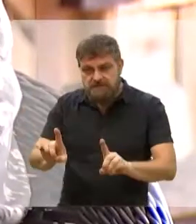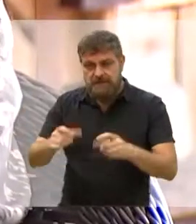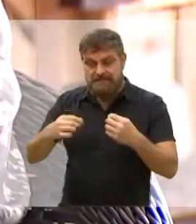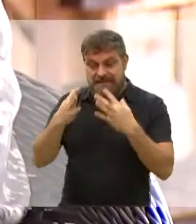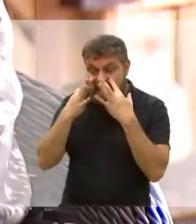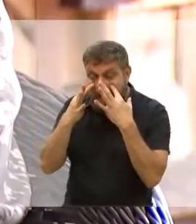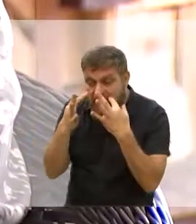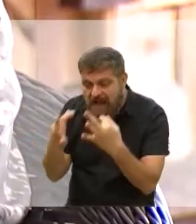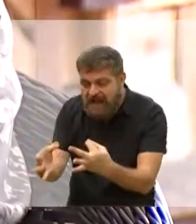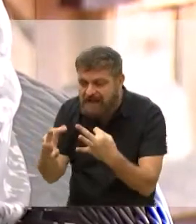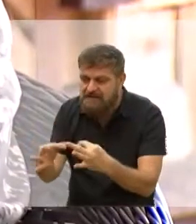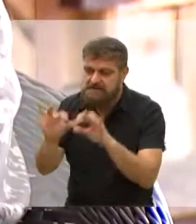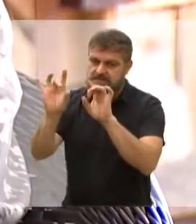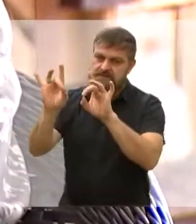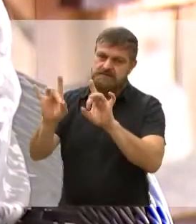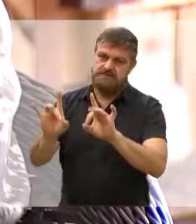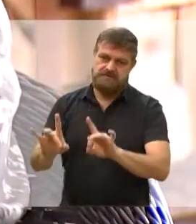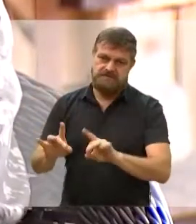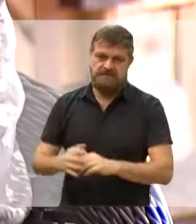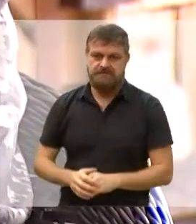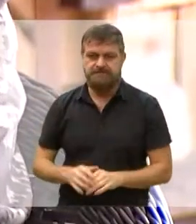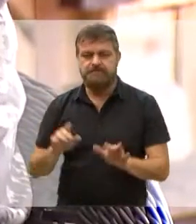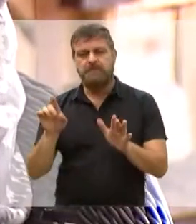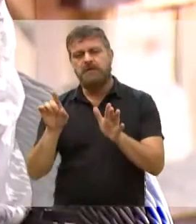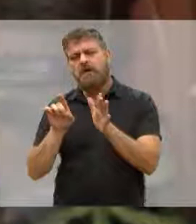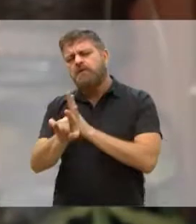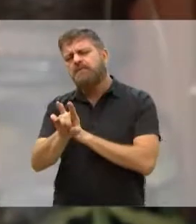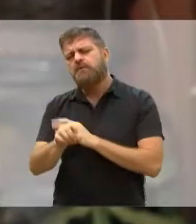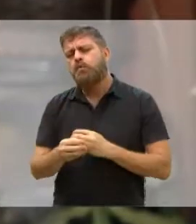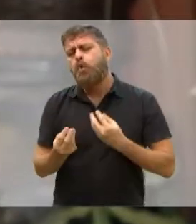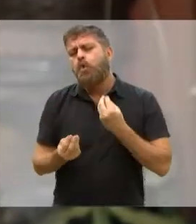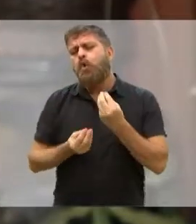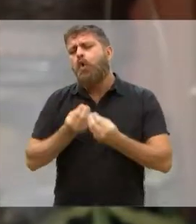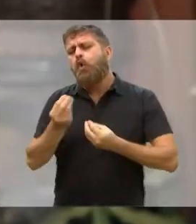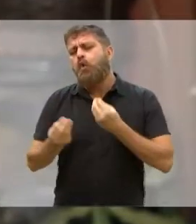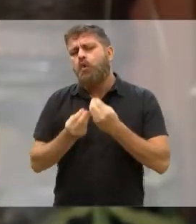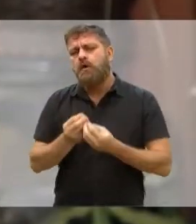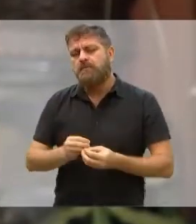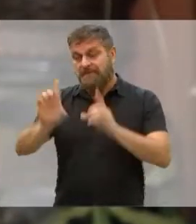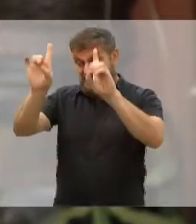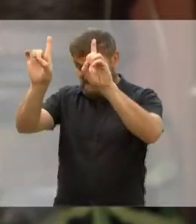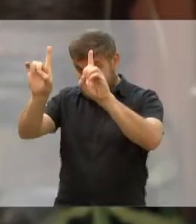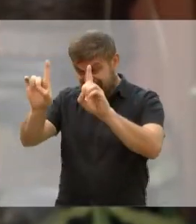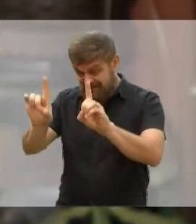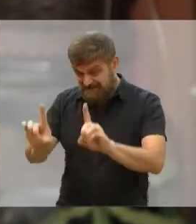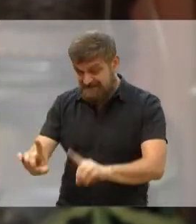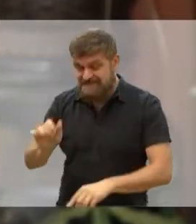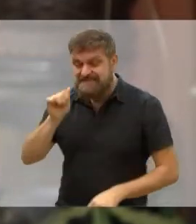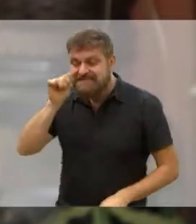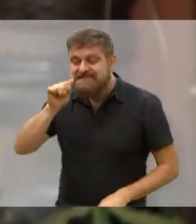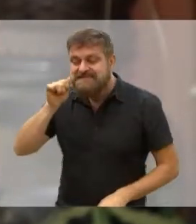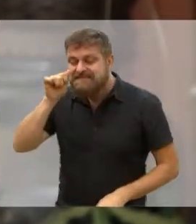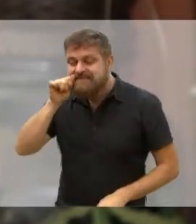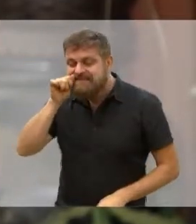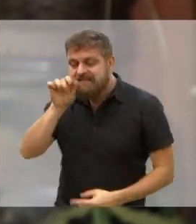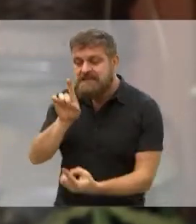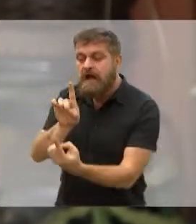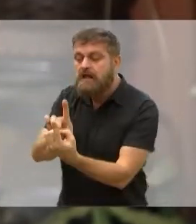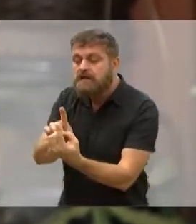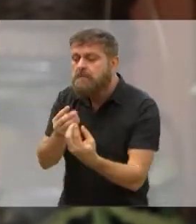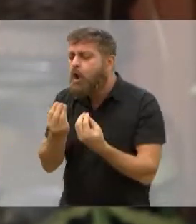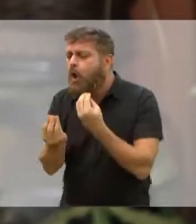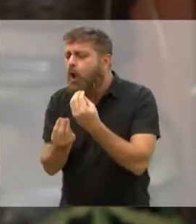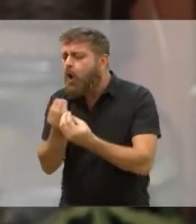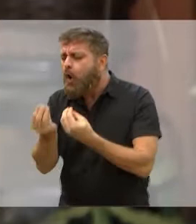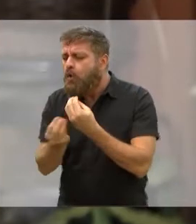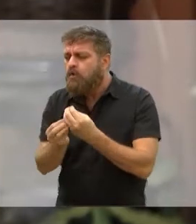atenção especial, né? Agora, Dr. Matheus, como é atender uma pessoa com deficiência?